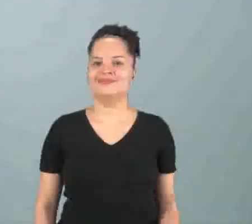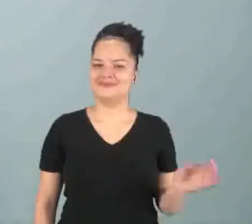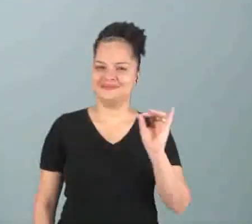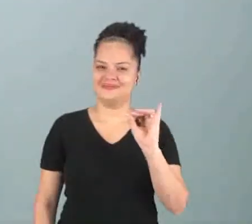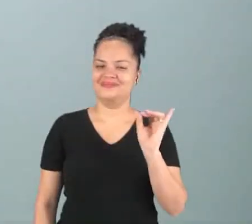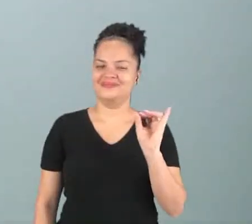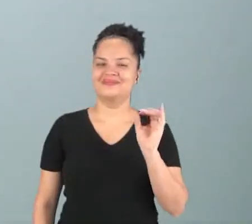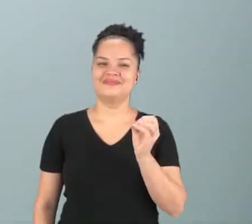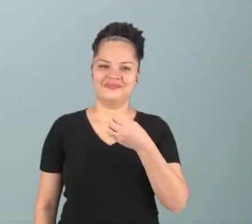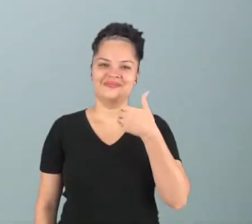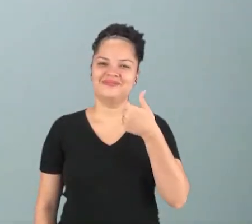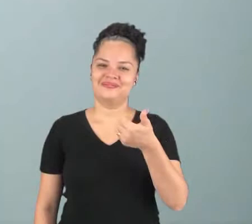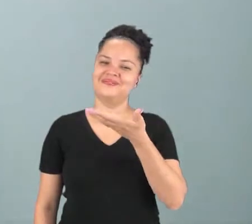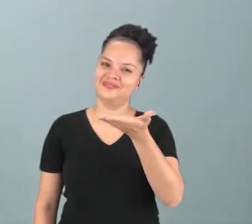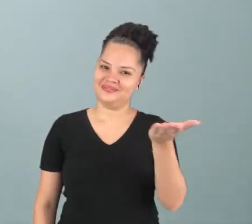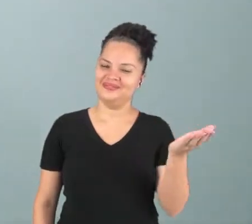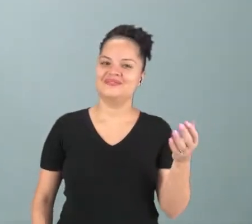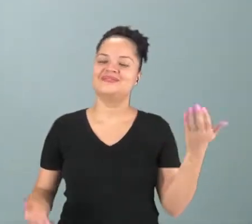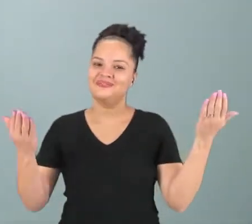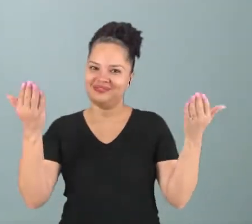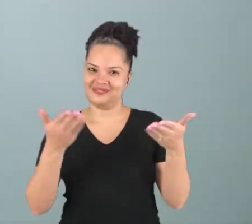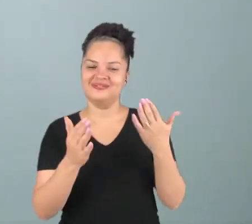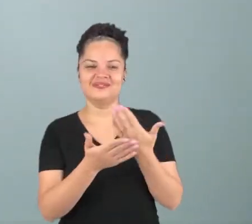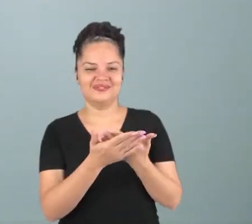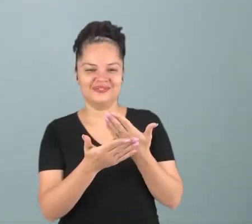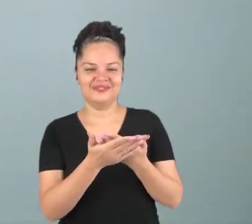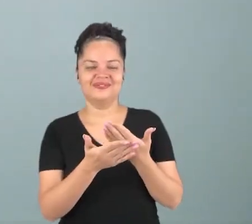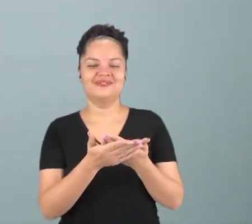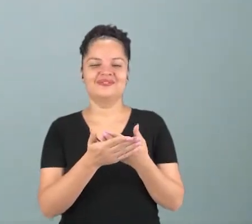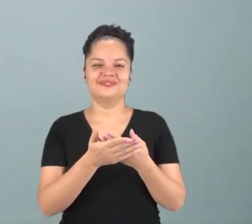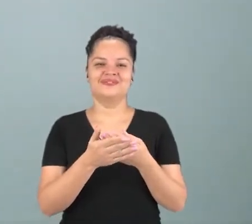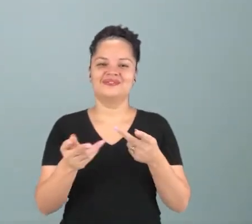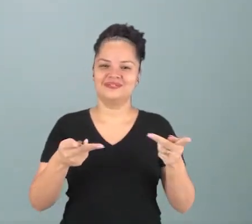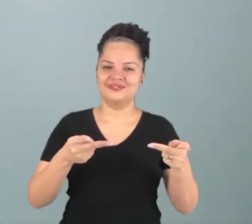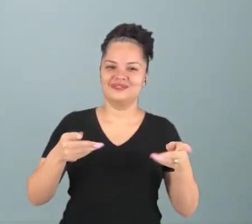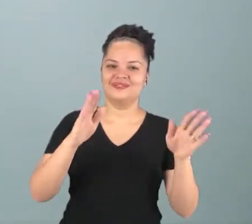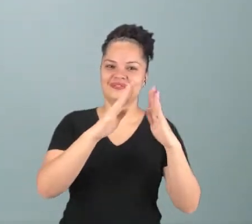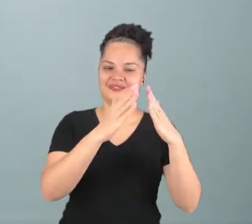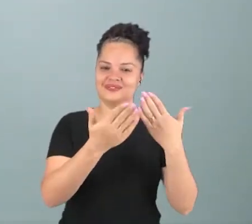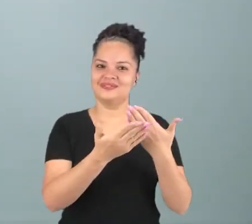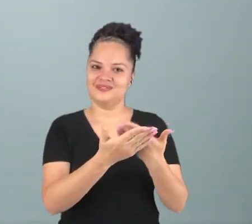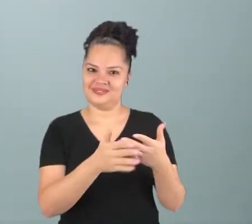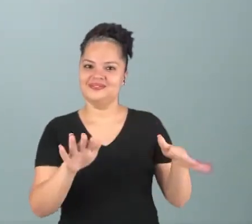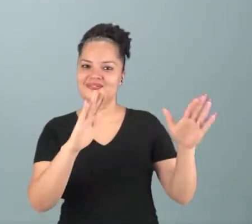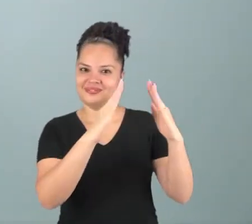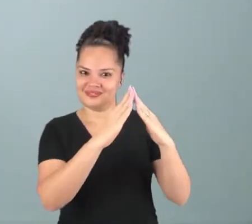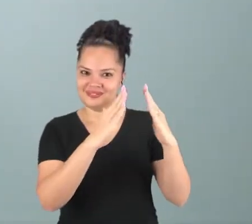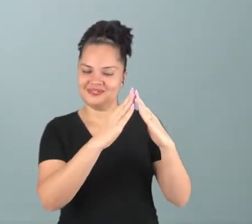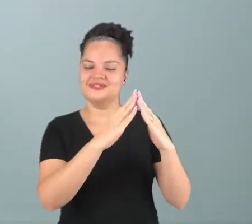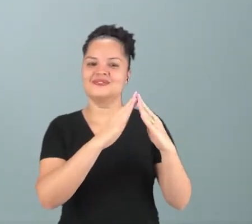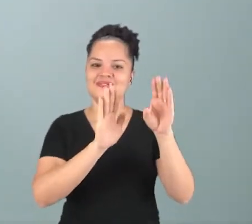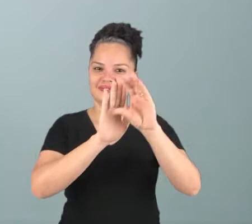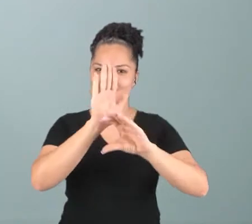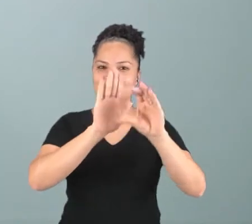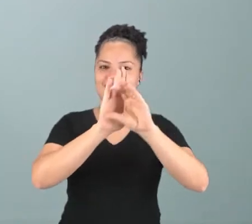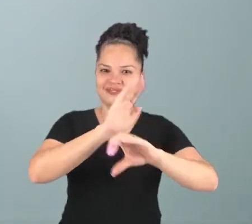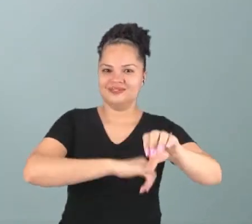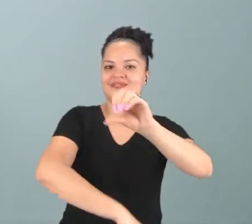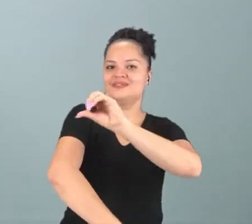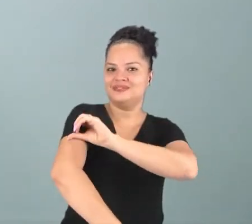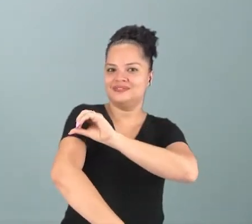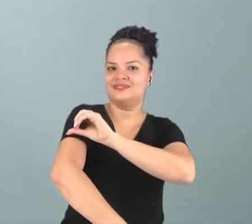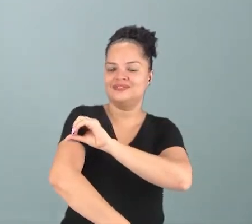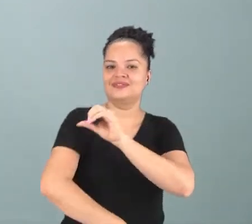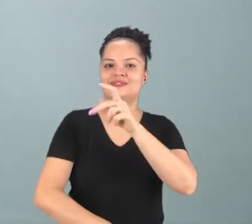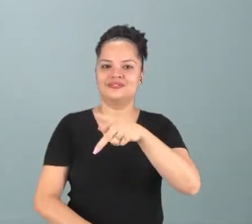Olá, tudo bem com você? Vamos hoje para mais uma aula do projeto Escola em Casa. Hoje nossa aula é voltada para o conteúdo do 9º ano. Meu nome é Luan Felipe,